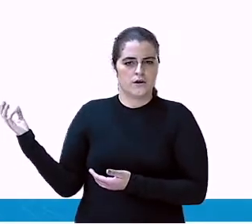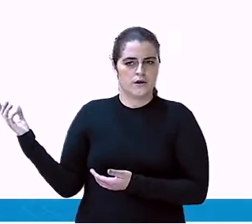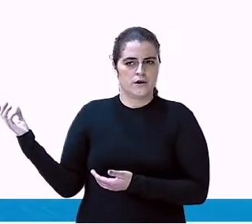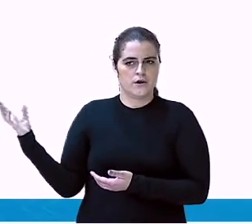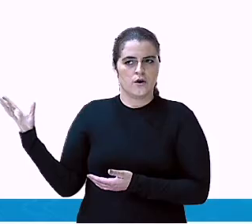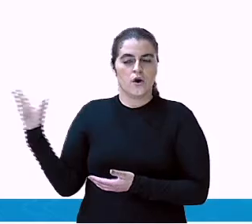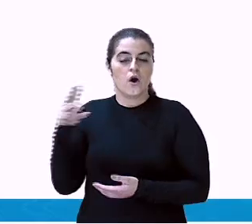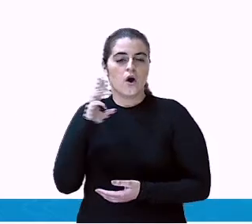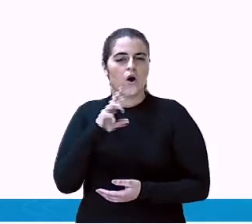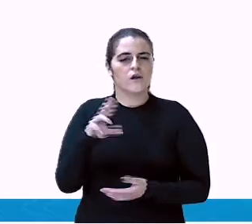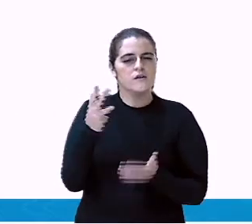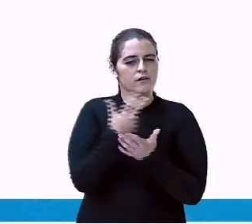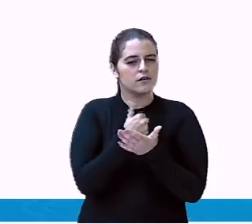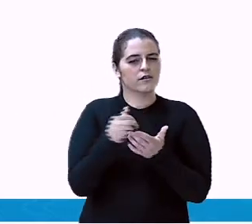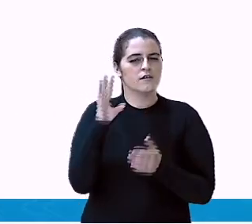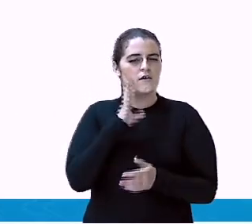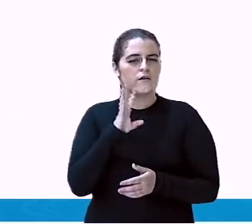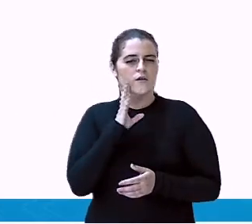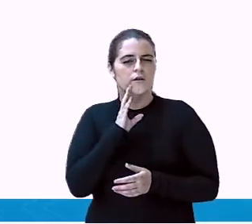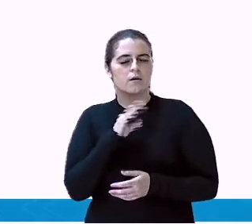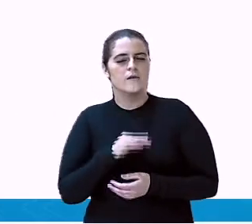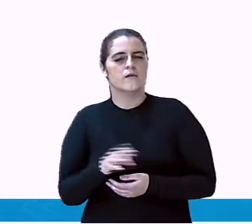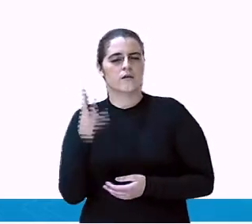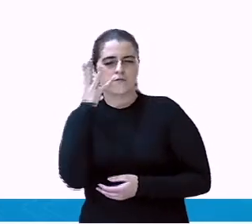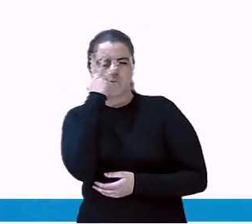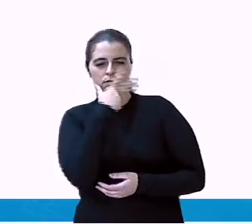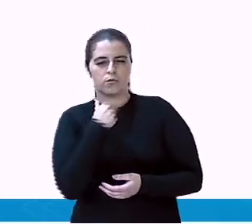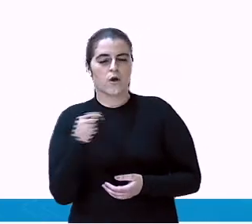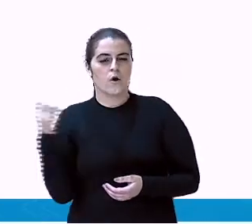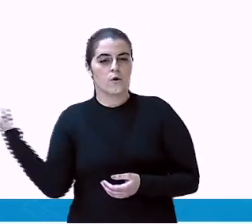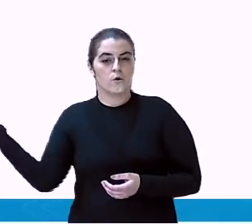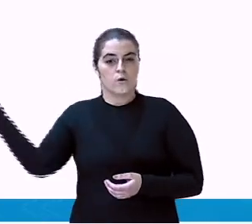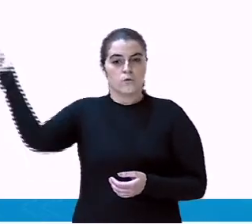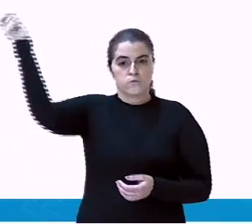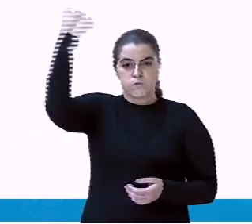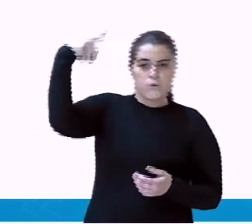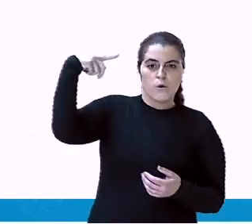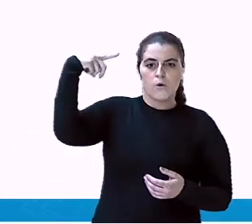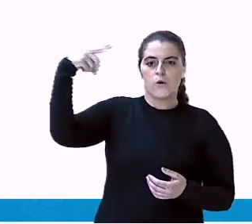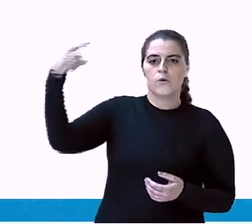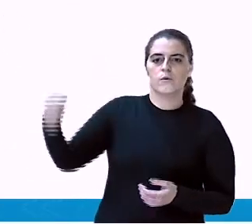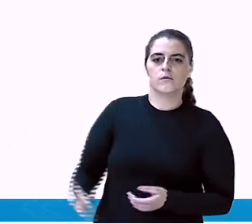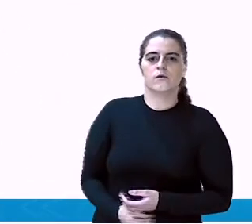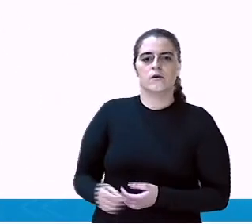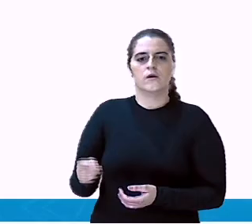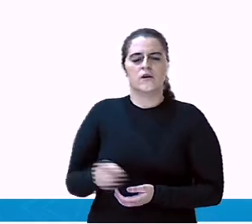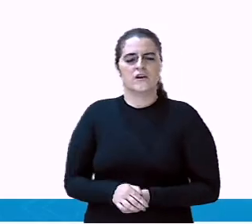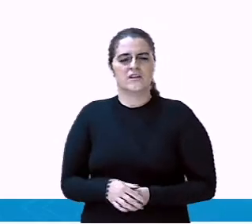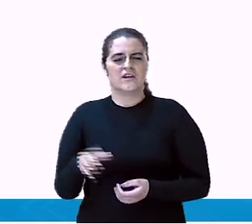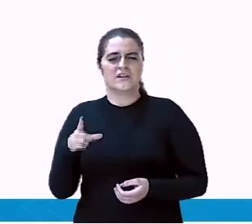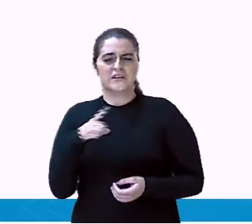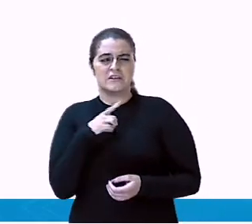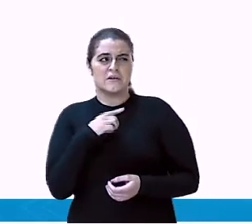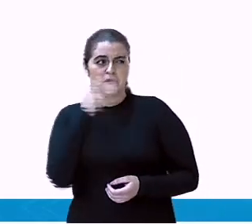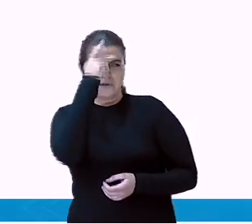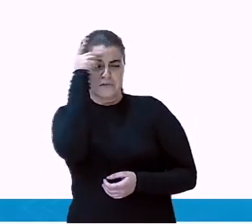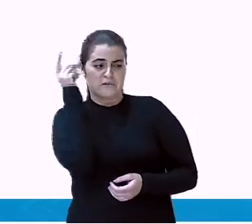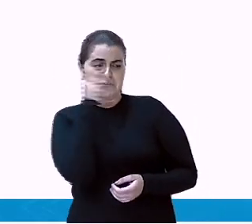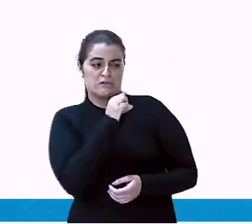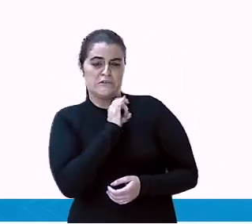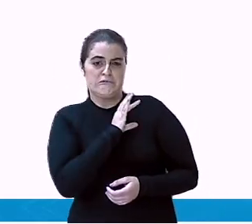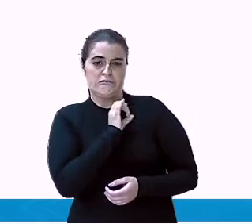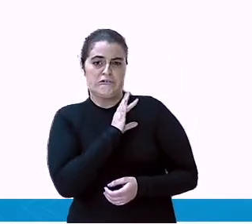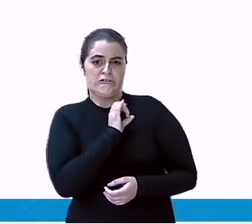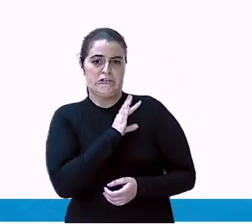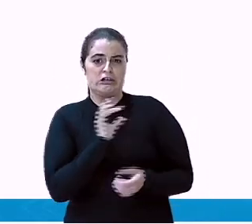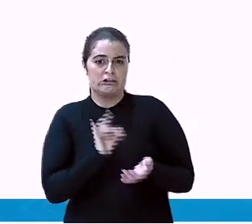bonita. Olha que imagem linda. O som natural, a gente tem o exemplo do trovão. Ai, tem muita gente aí que tem medo do